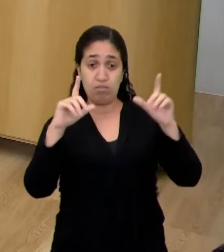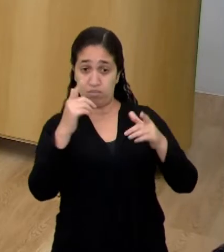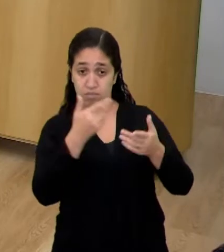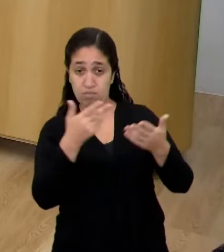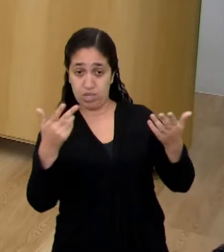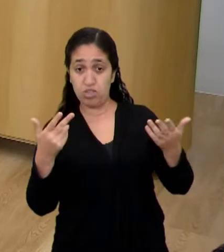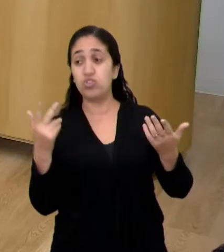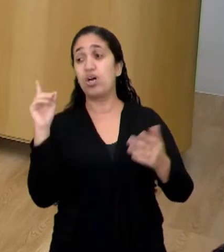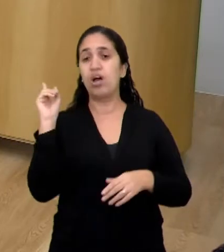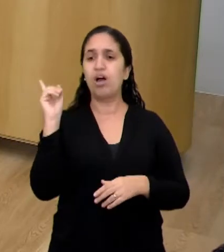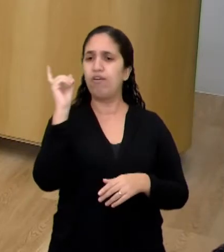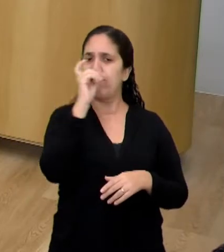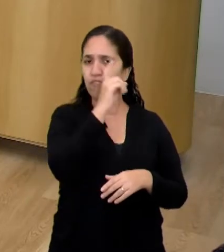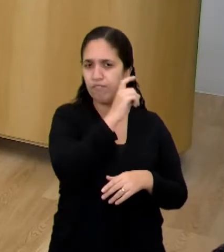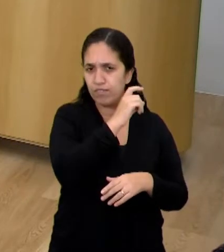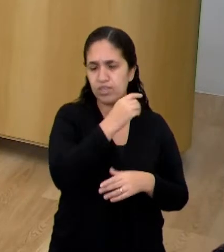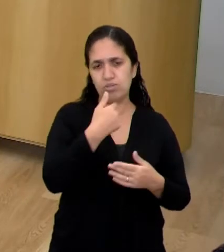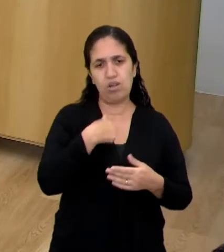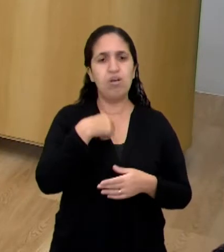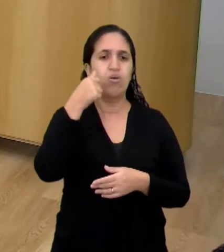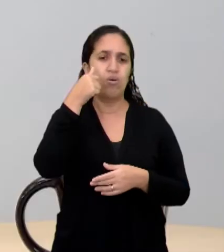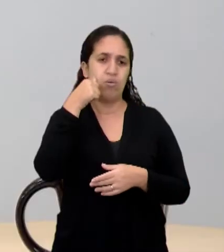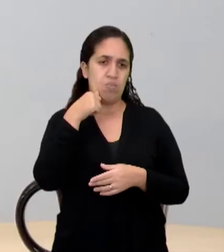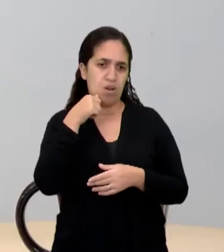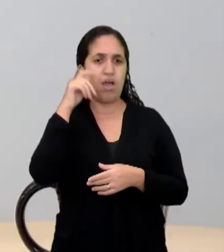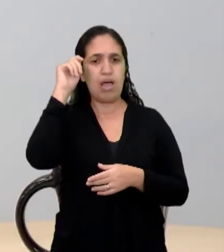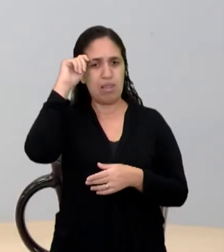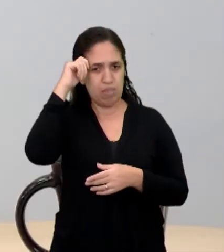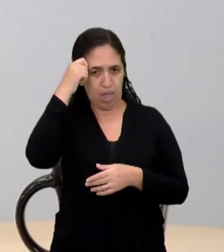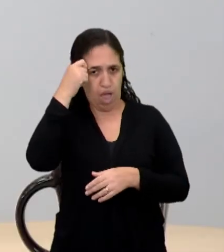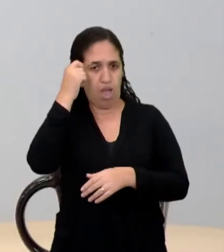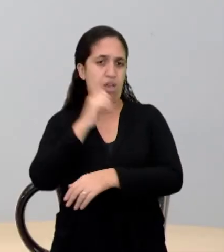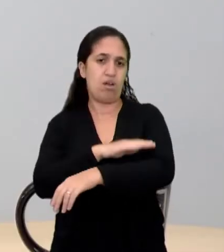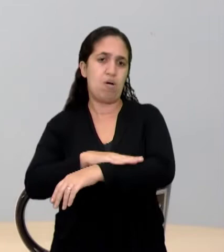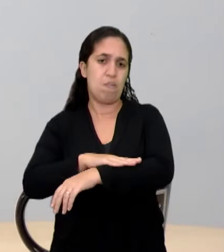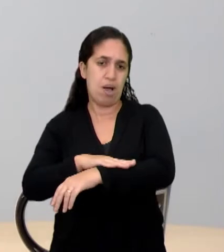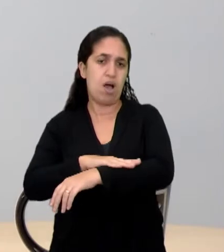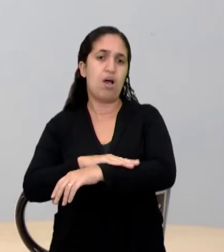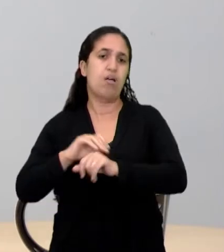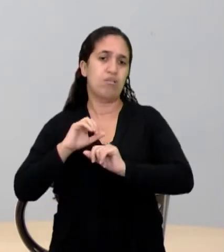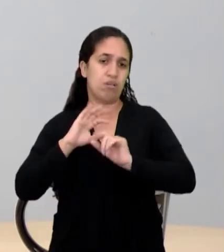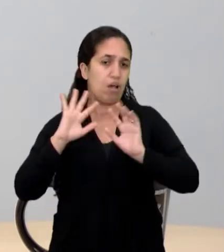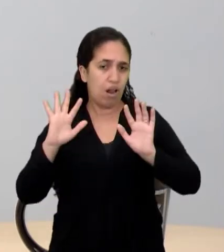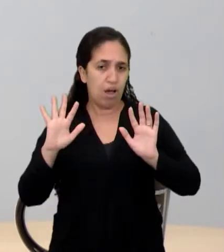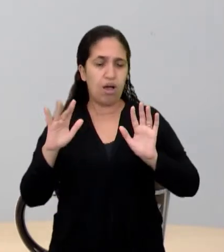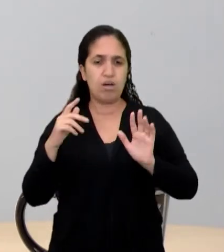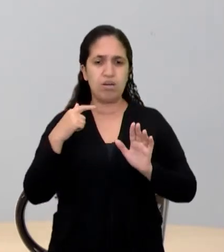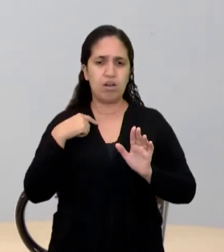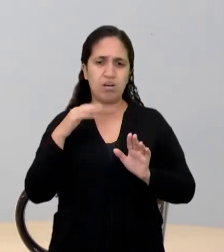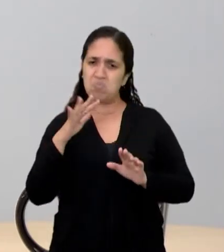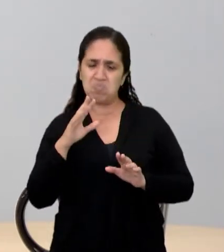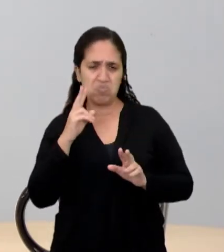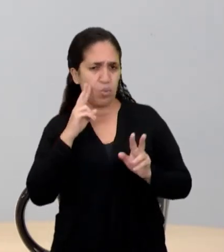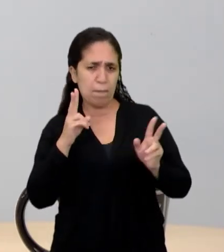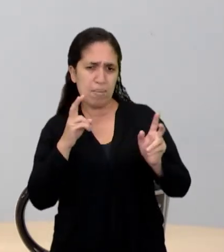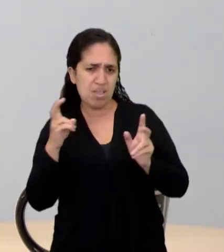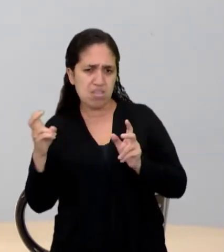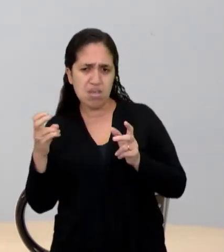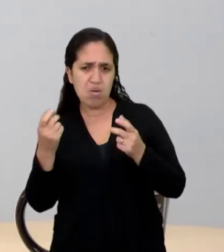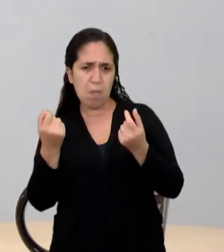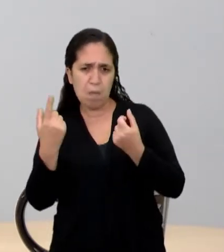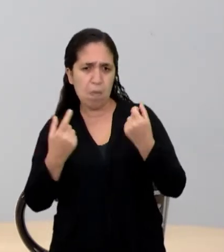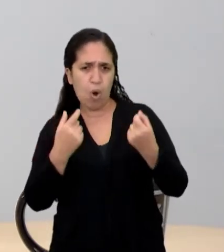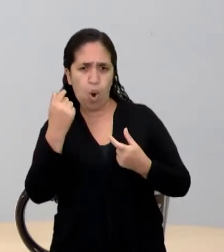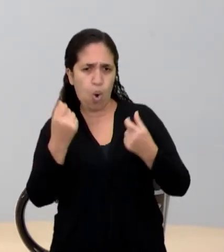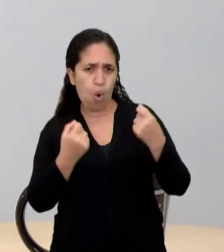muito difícil, né? Embora eu seja uma mulher negra, né, de pele, tom de pele mais claro, eu pouco vejo em jornais, em bancas de